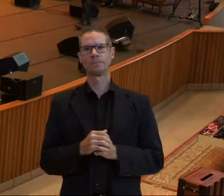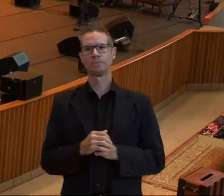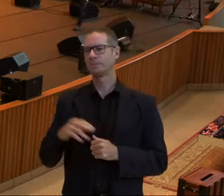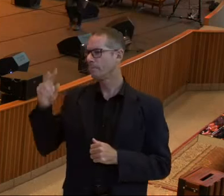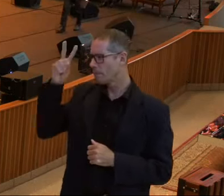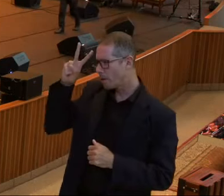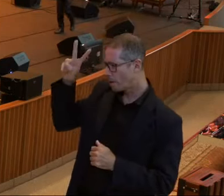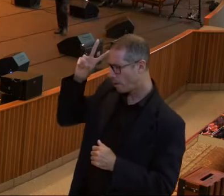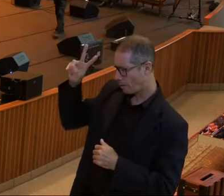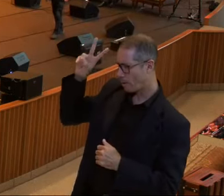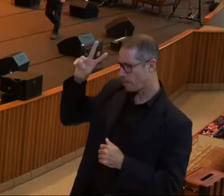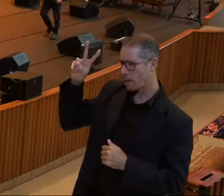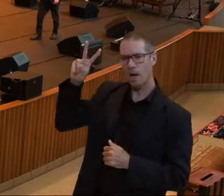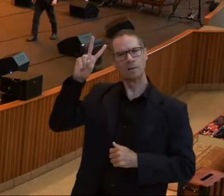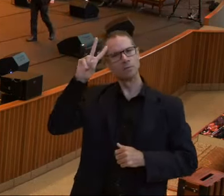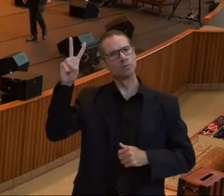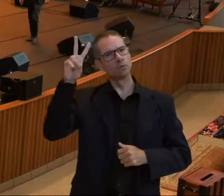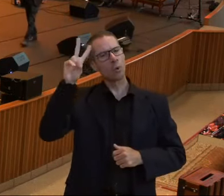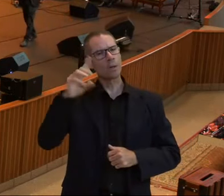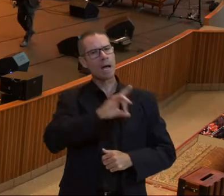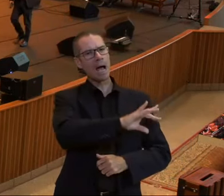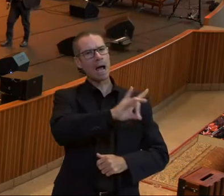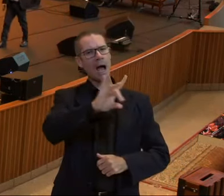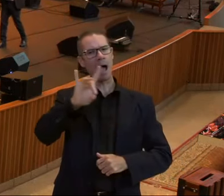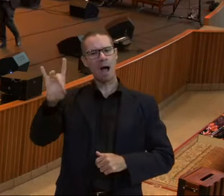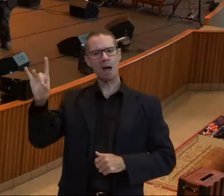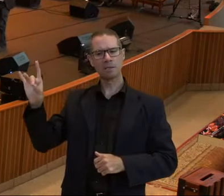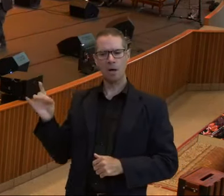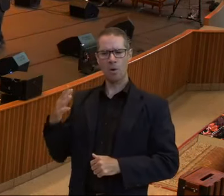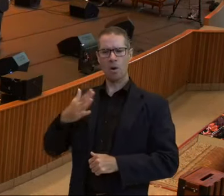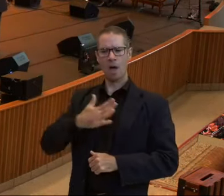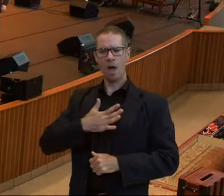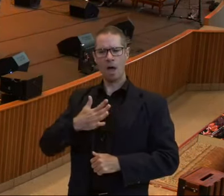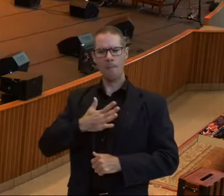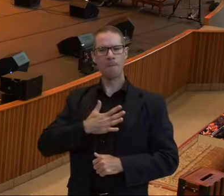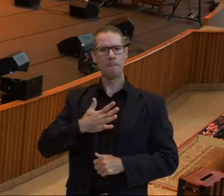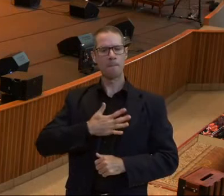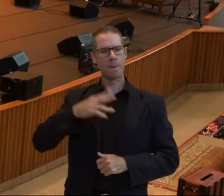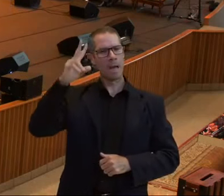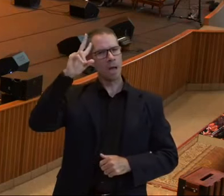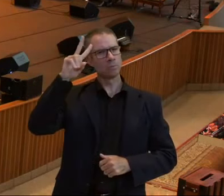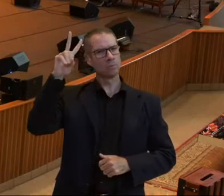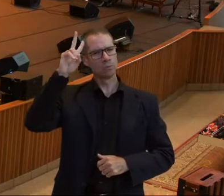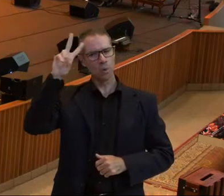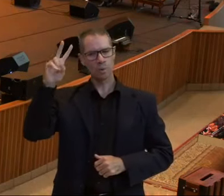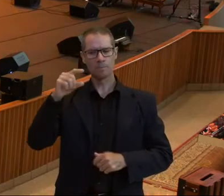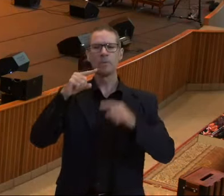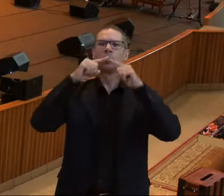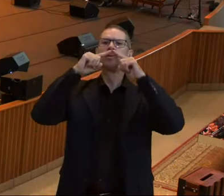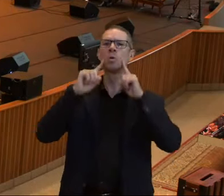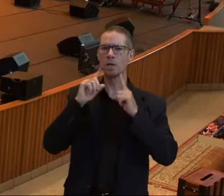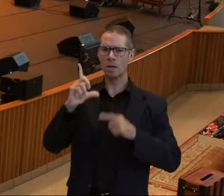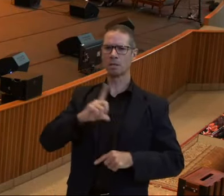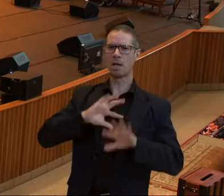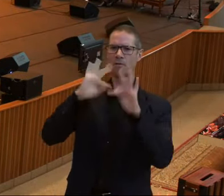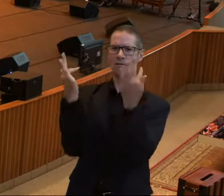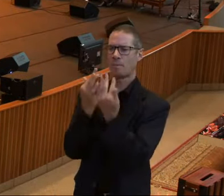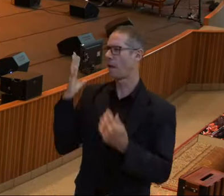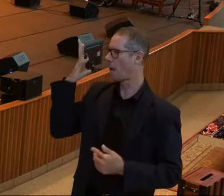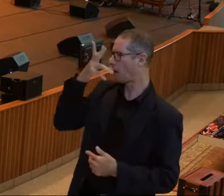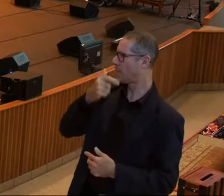Lembra disso, né? A história de cada um é minha história, não é? Então, a dona Irã, tem uma família linda ali